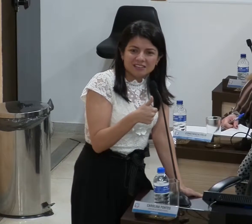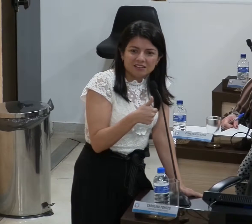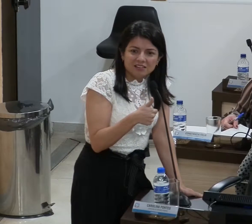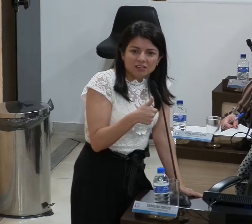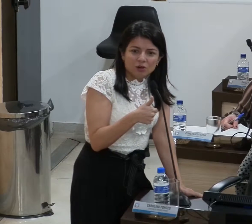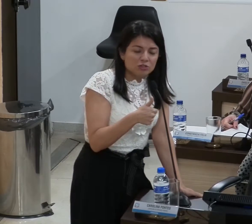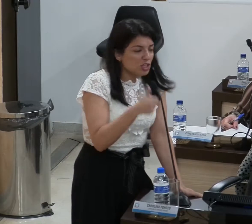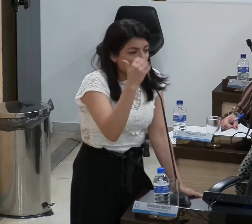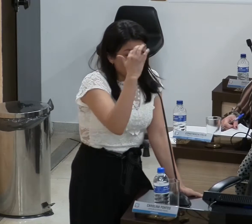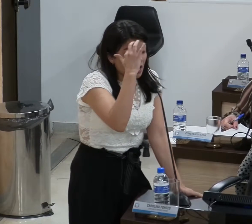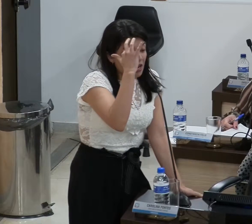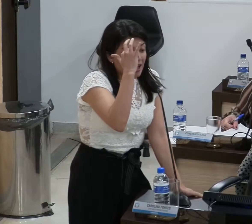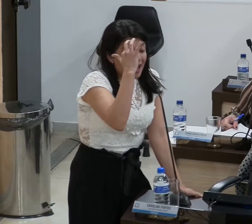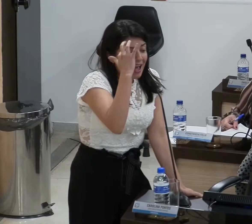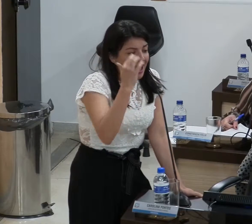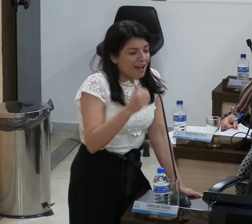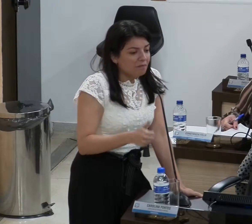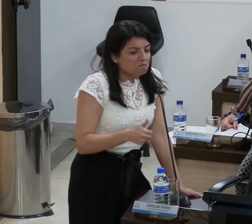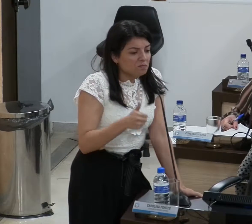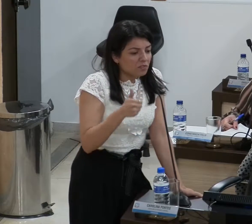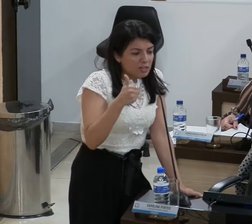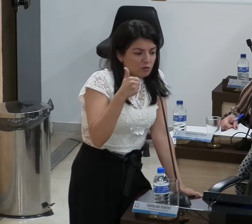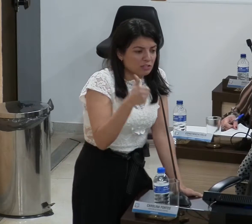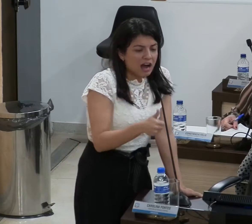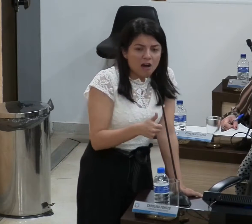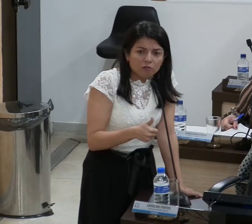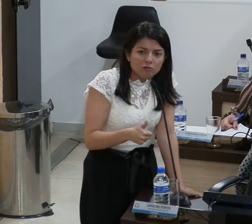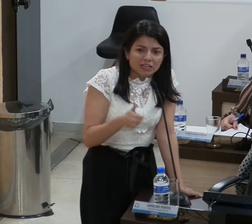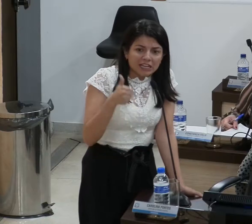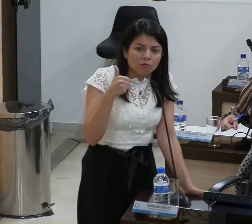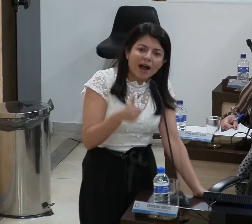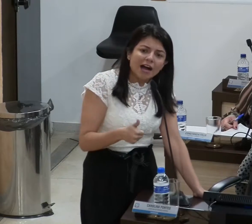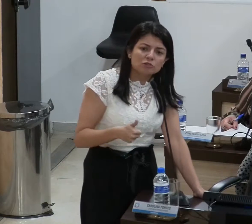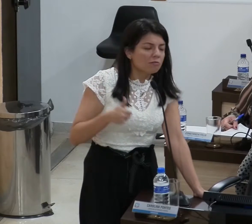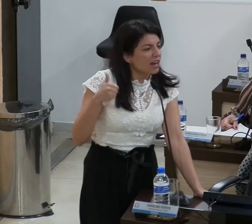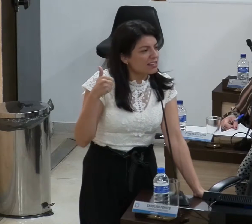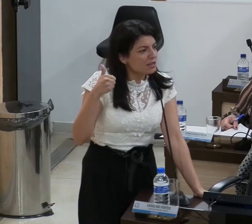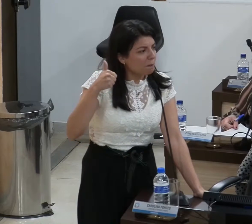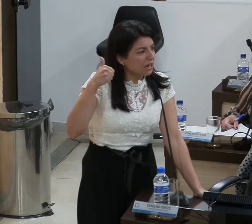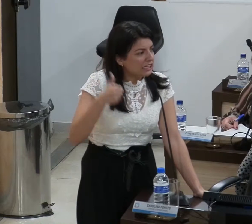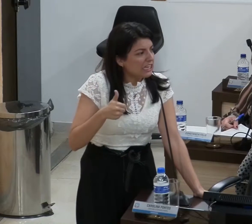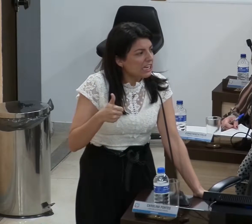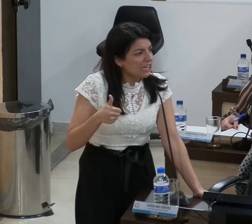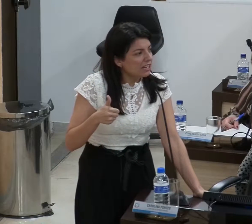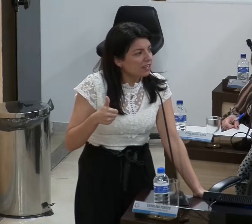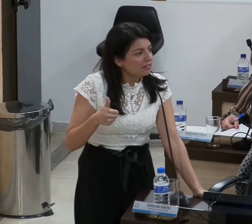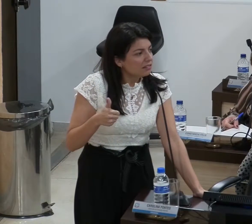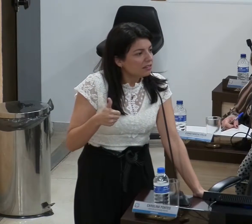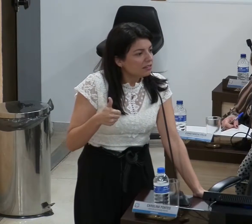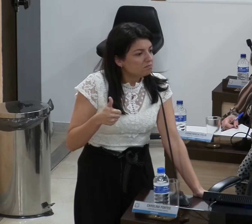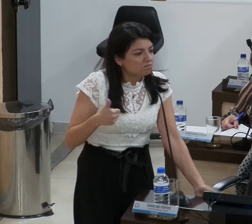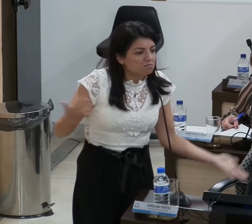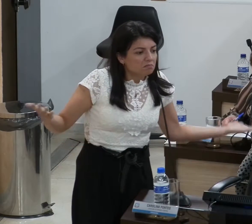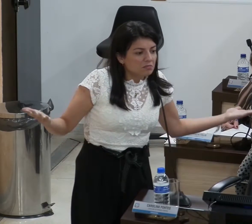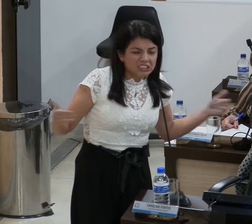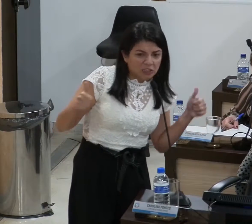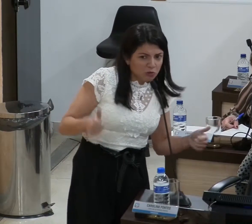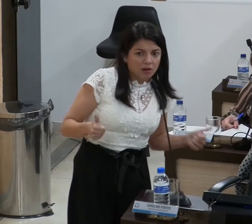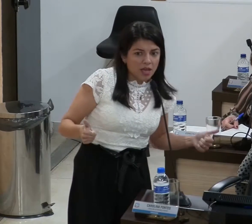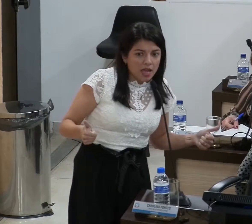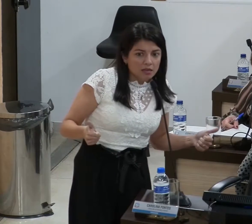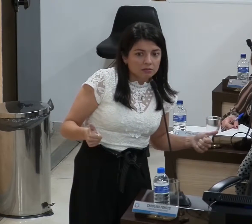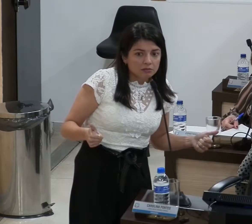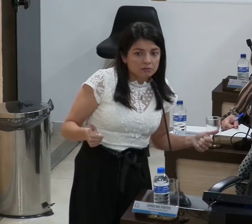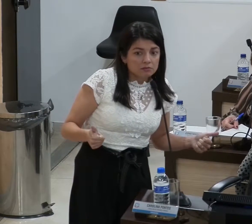parabéns. O senhor fez os cálculos adequados com relação à planilha e está